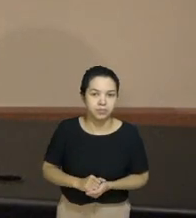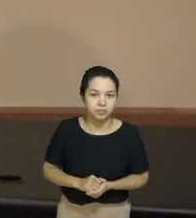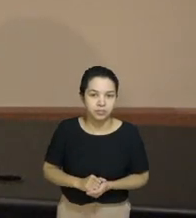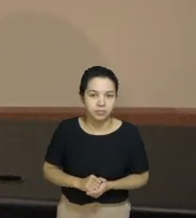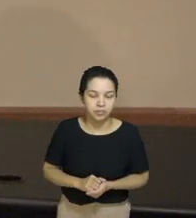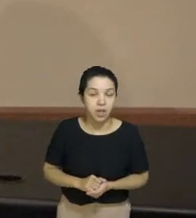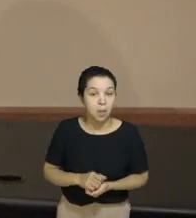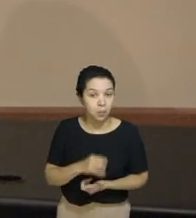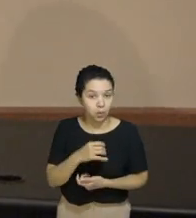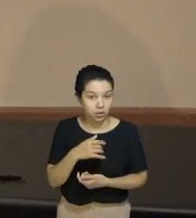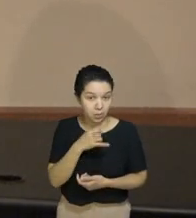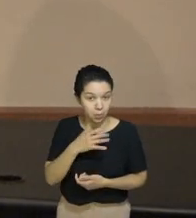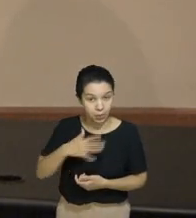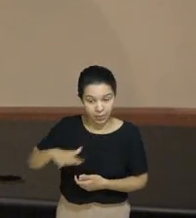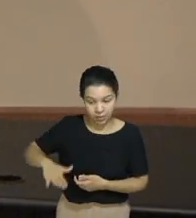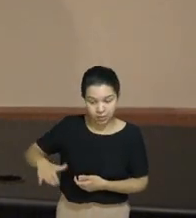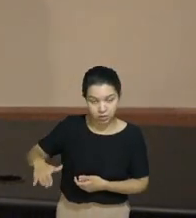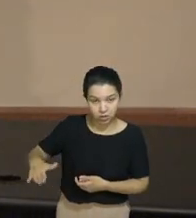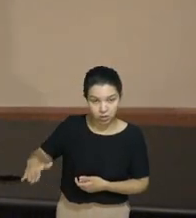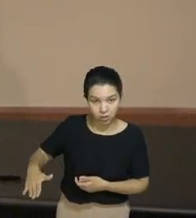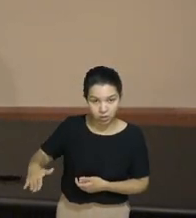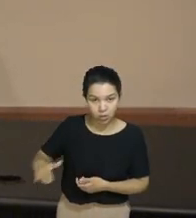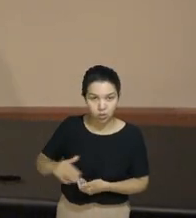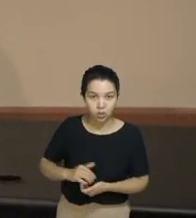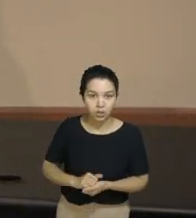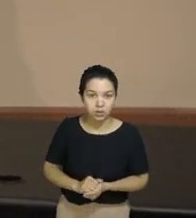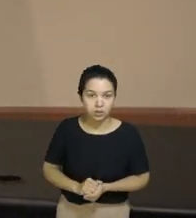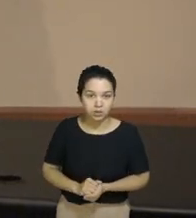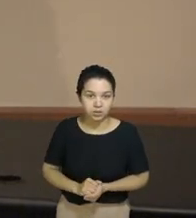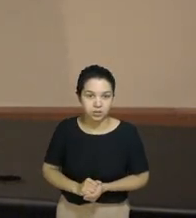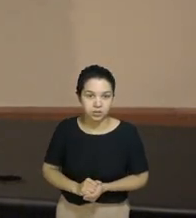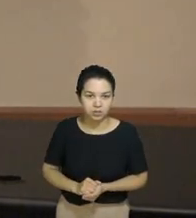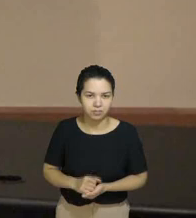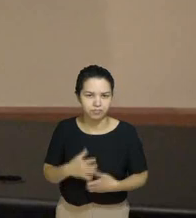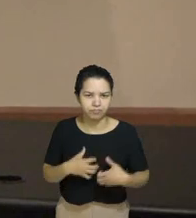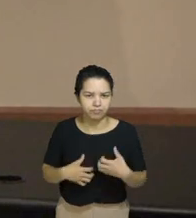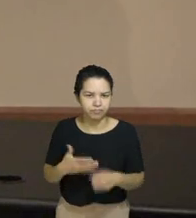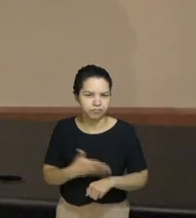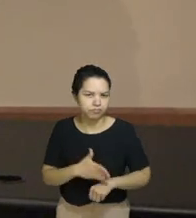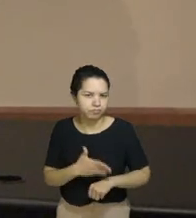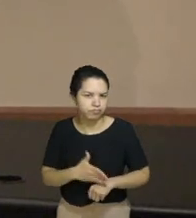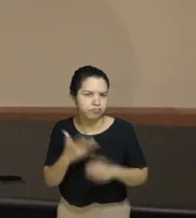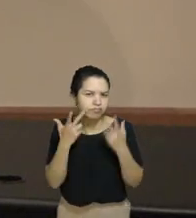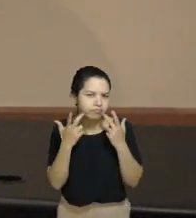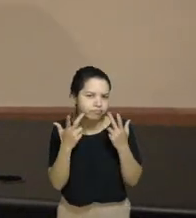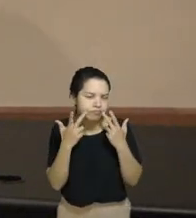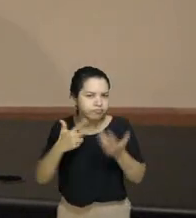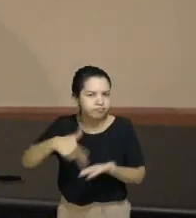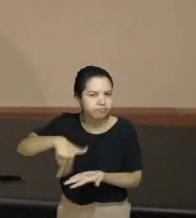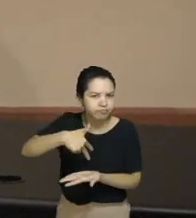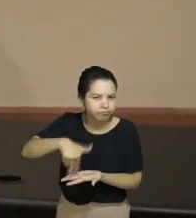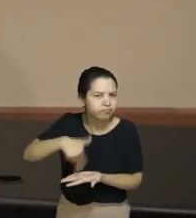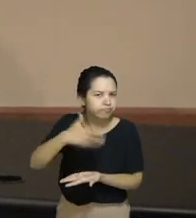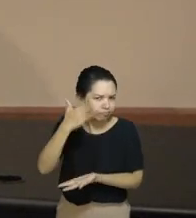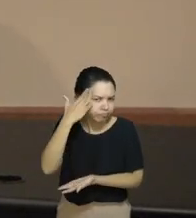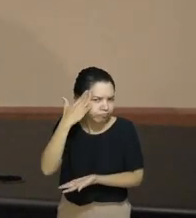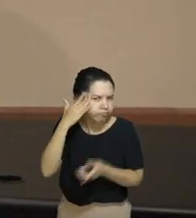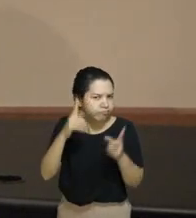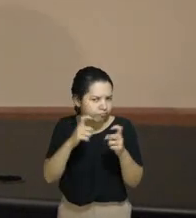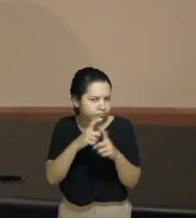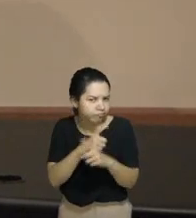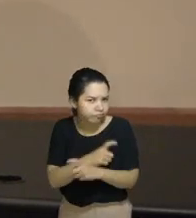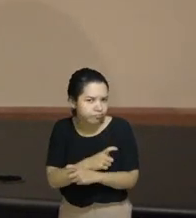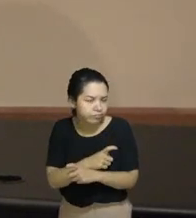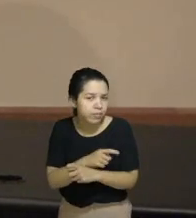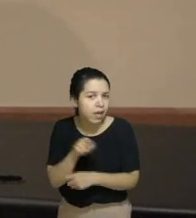Quando é com os menores do ensino fundamental, sabe aquela história de ensaiar para uma apresentação, uma dança e tal? E aí você vê que tem aquele